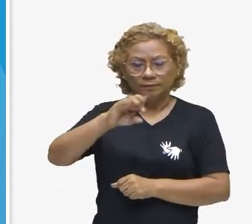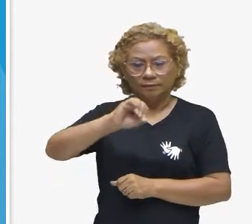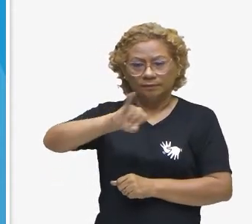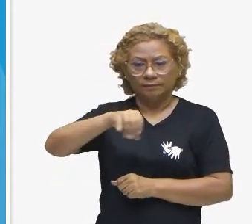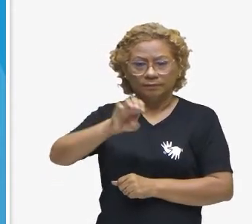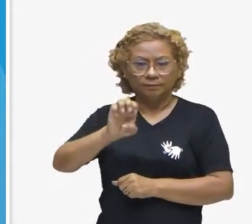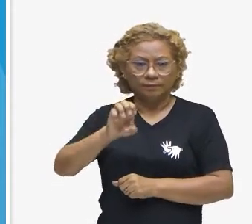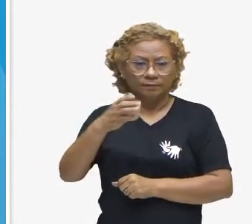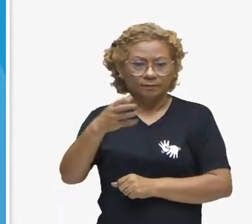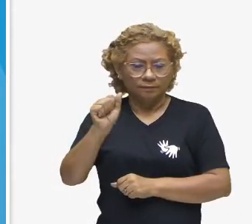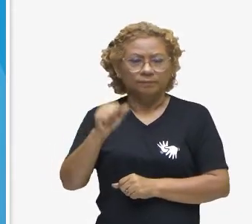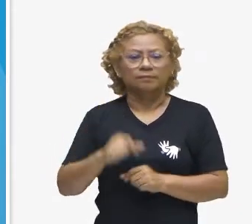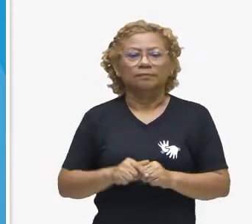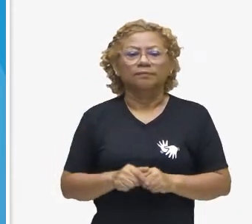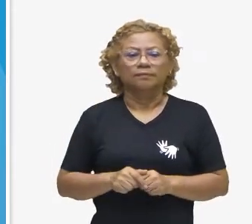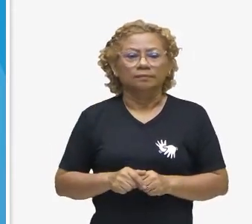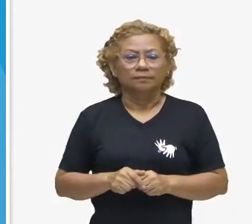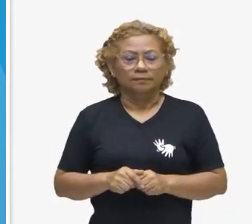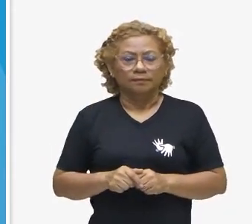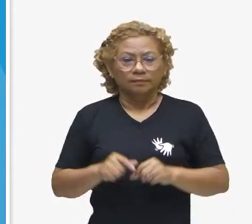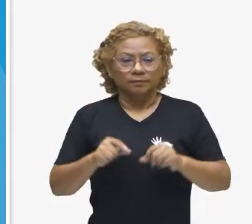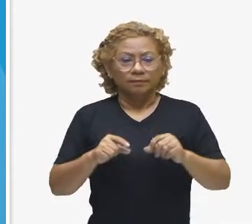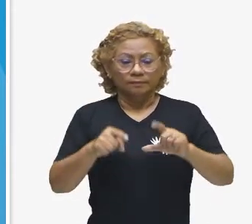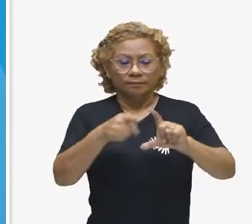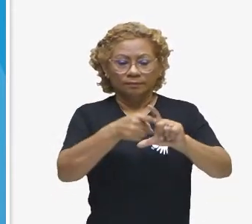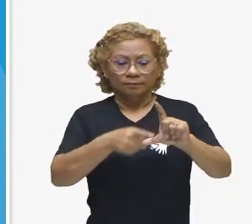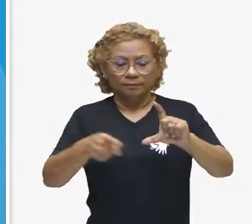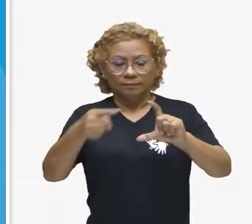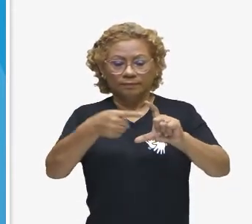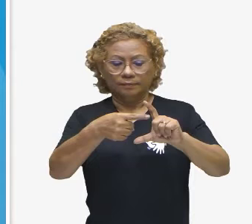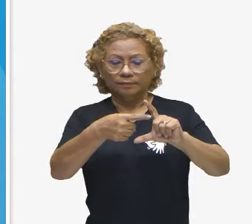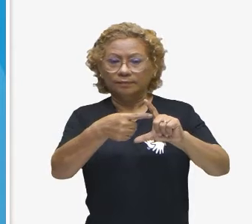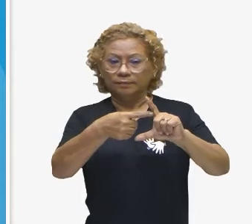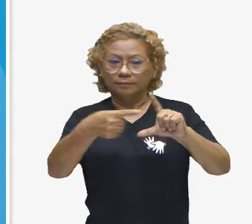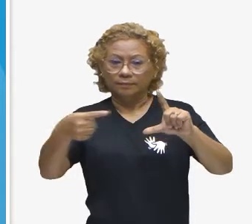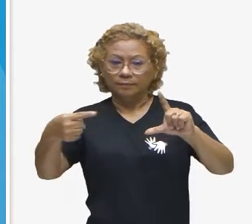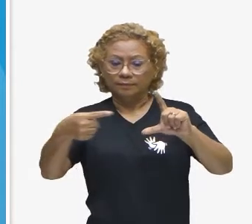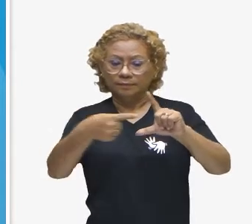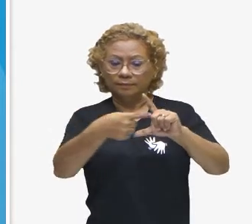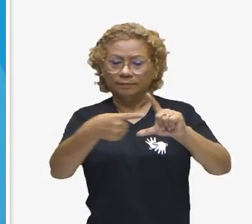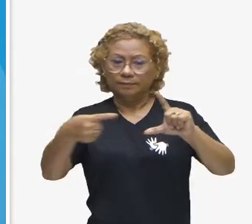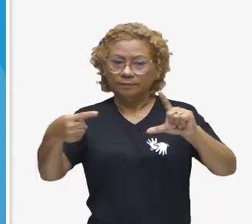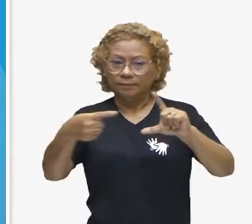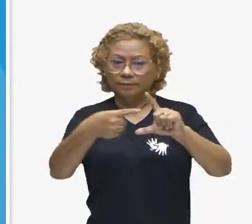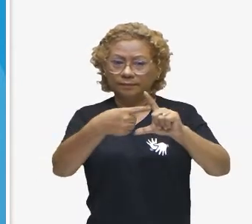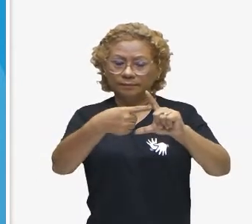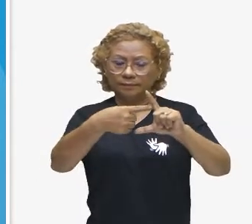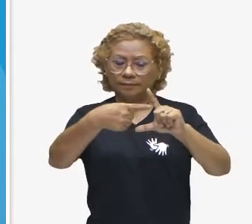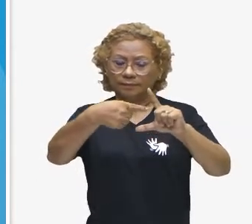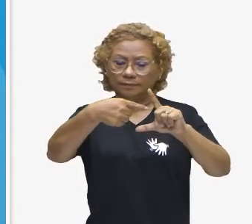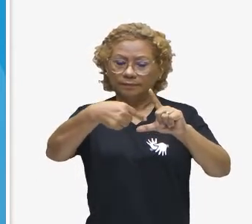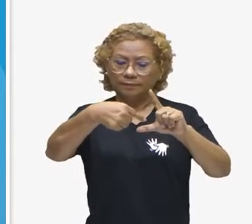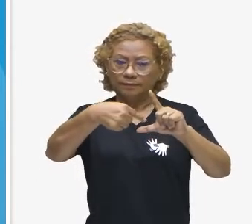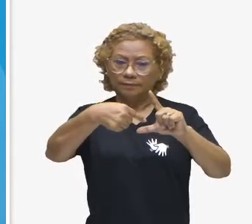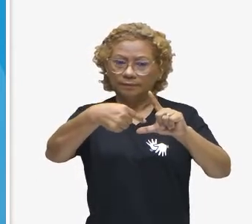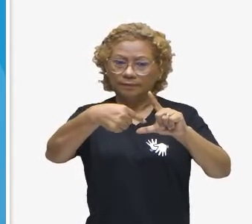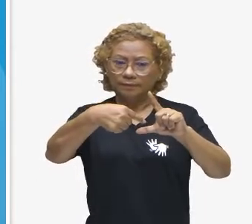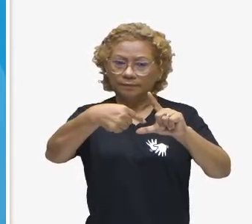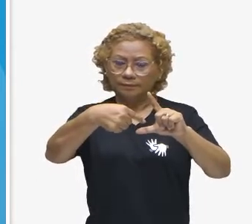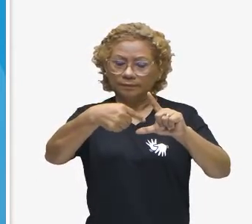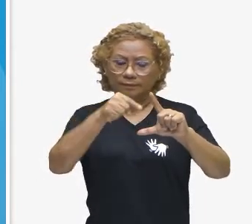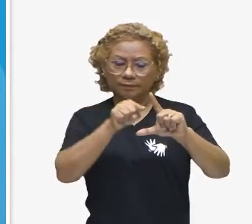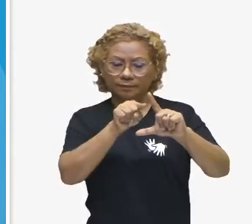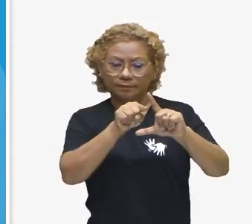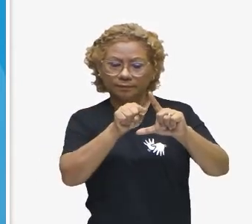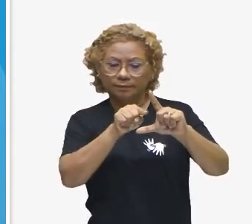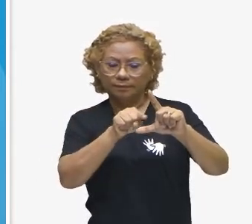aqui no eixo X. Então, veja que temos um valor aqui para o cosseno. O mesmo